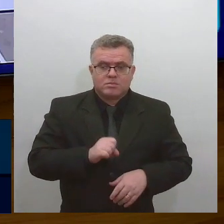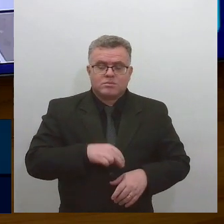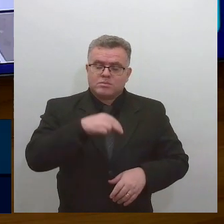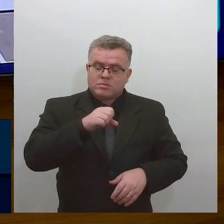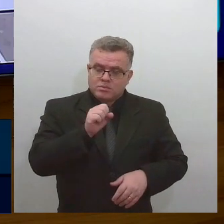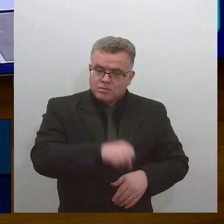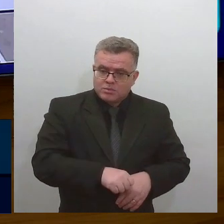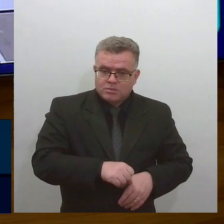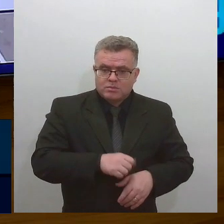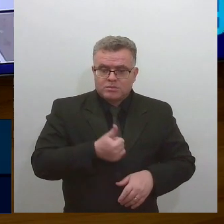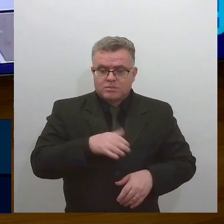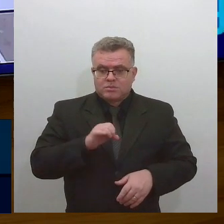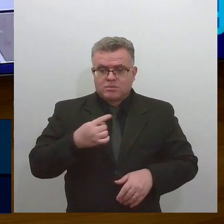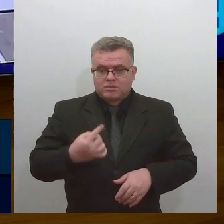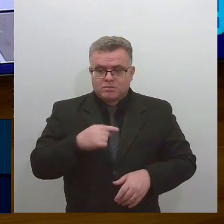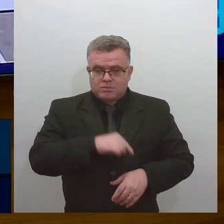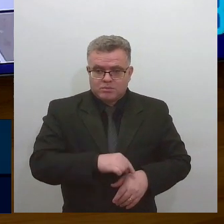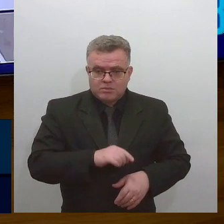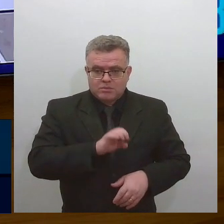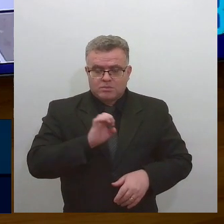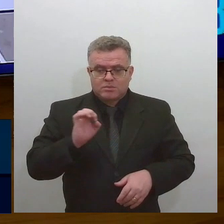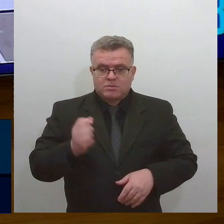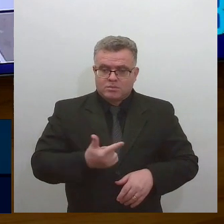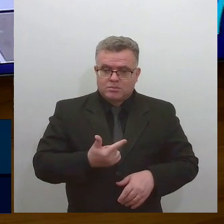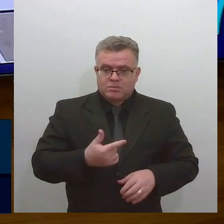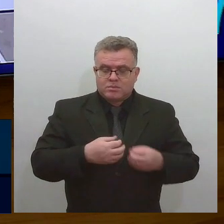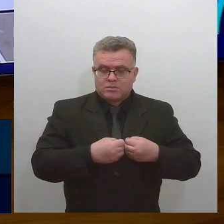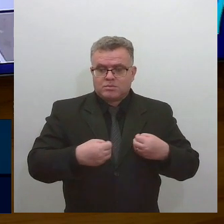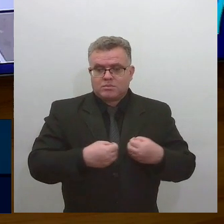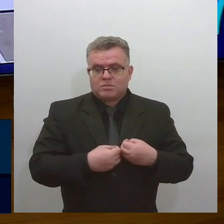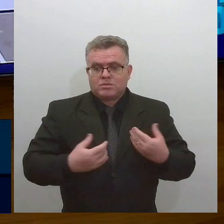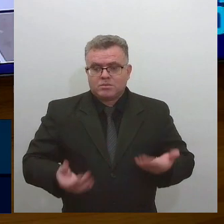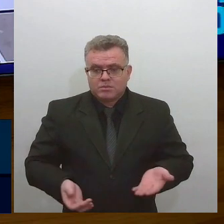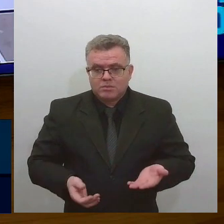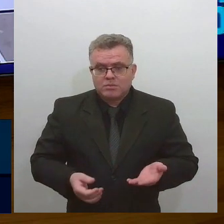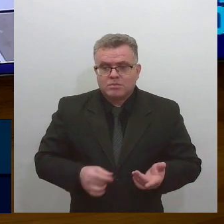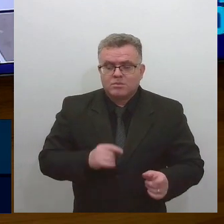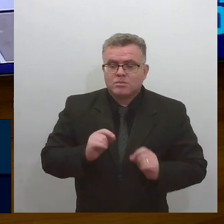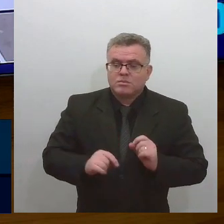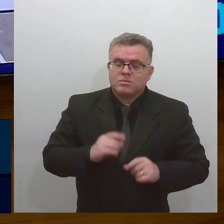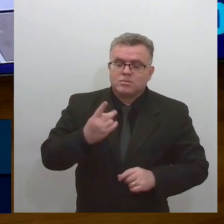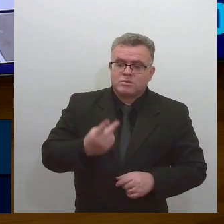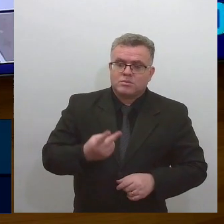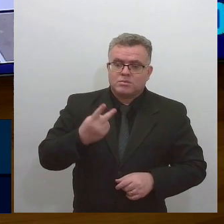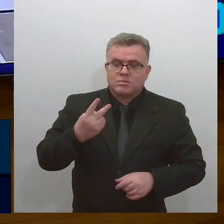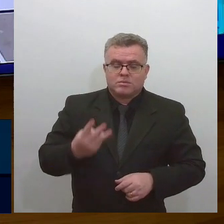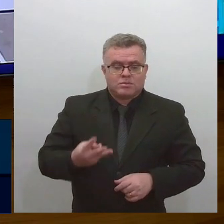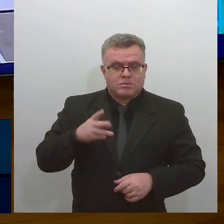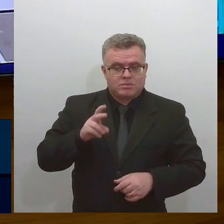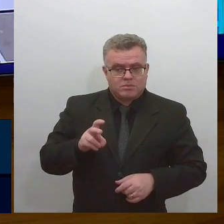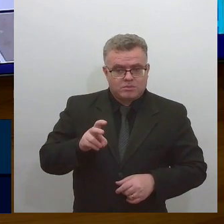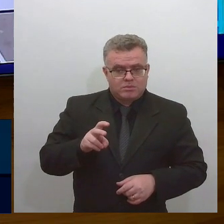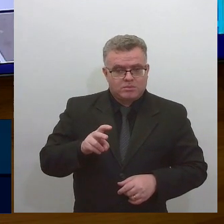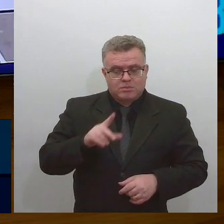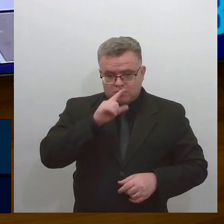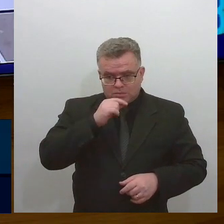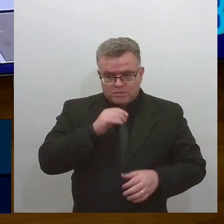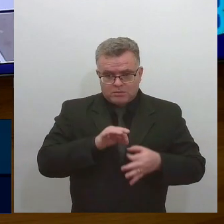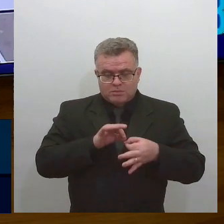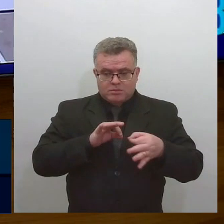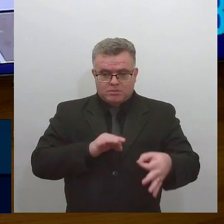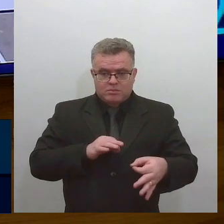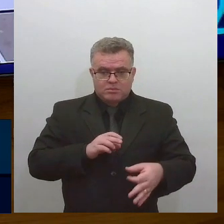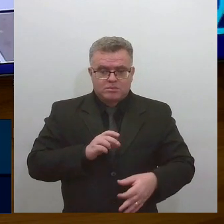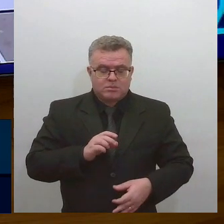divisa e o trecho Claro da br25 entre Aracaju e Itabaiana somando isso nós temos mais ou menos